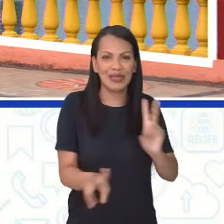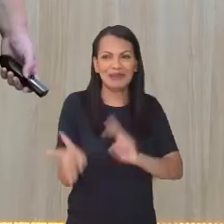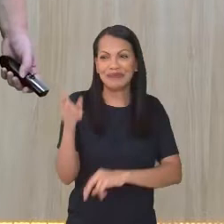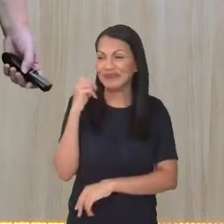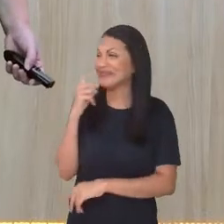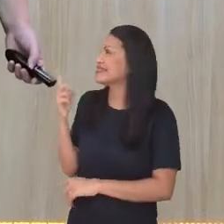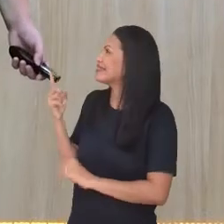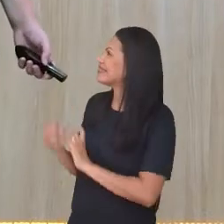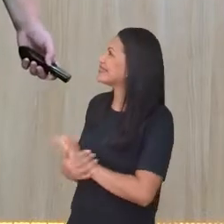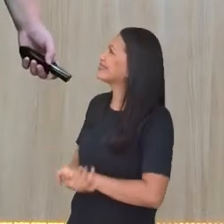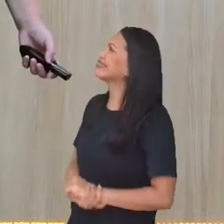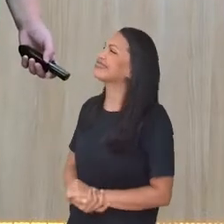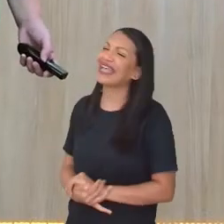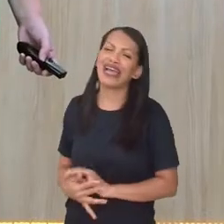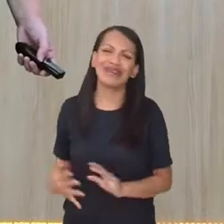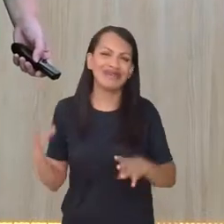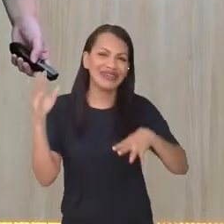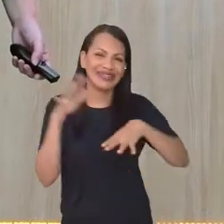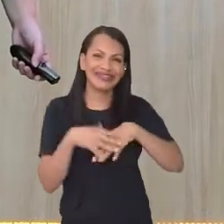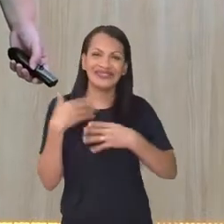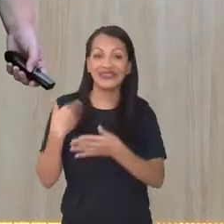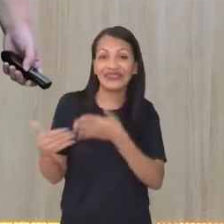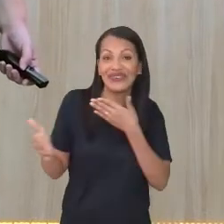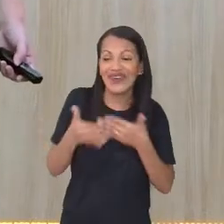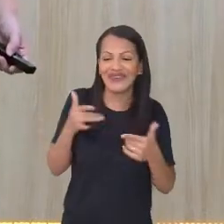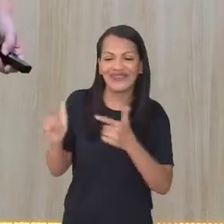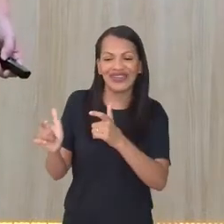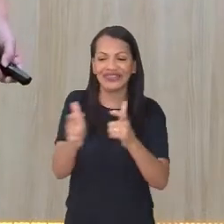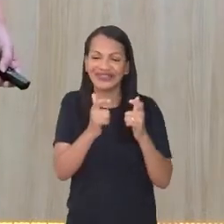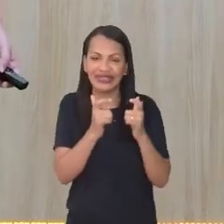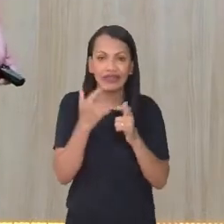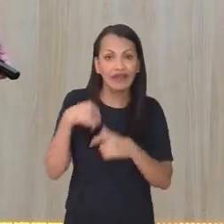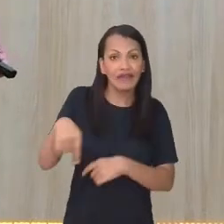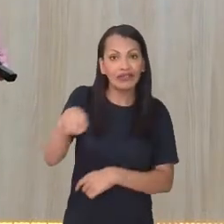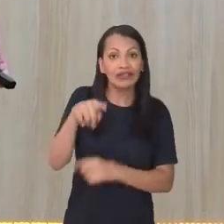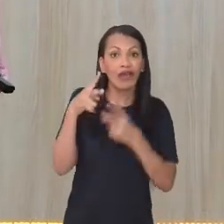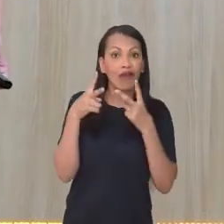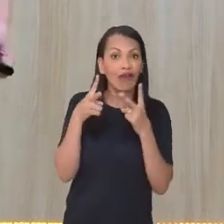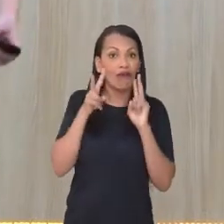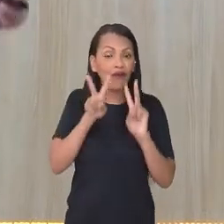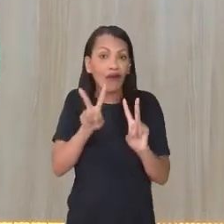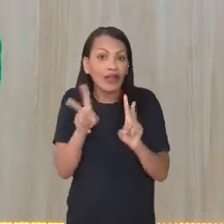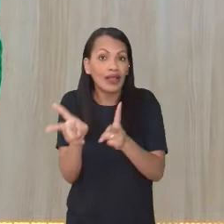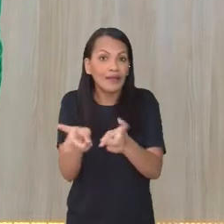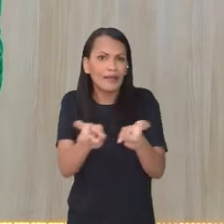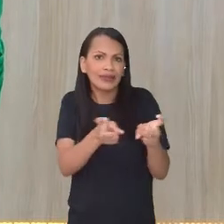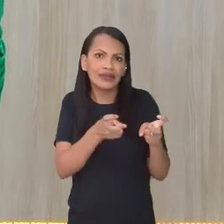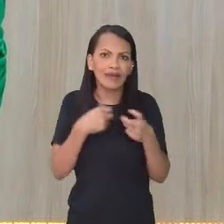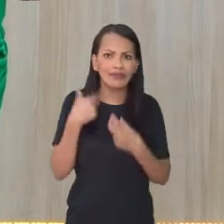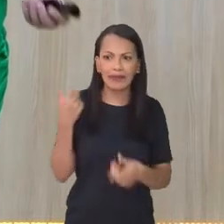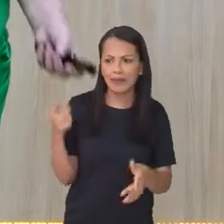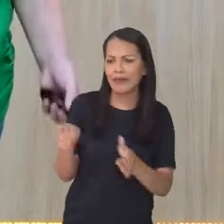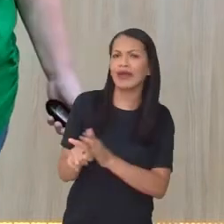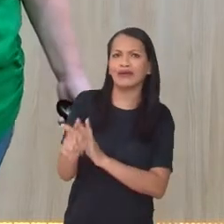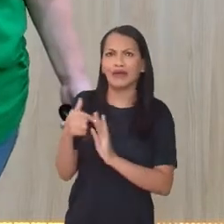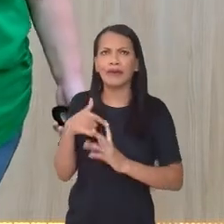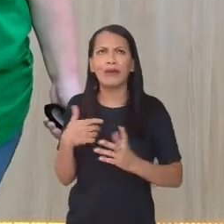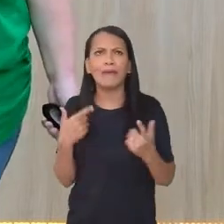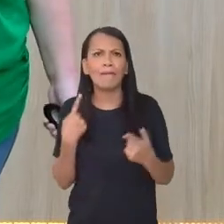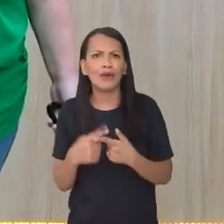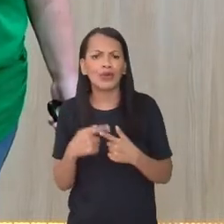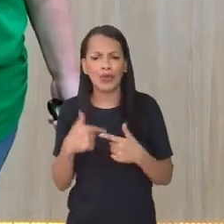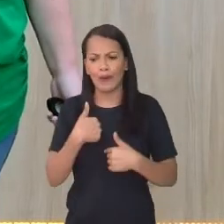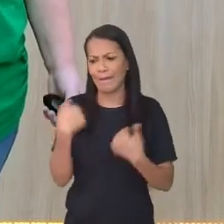matemática em tudo que é canto. Quando você olha isso, quando você percebe isso, aí você não vai mais perguntar para que eu quero